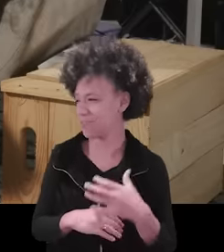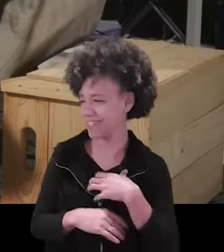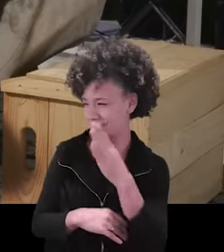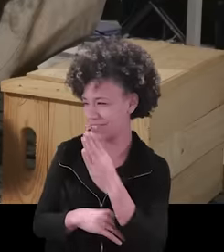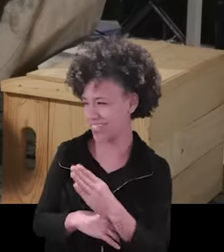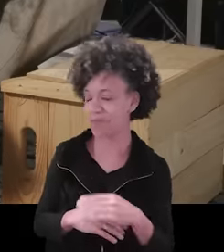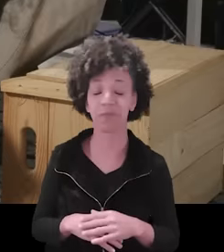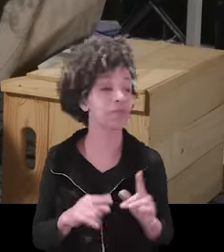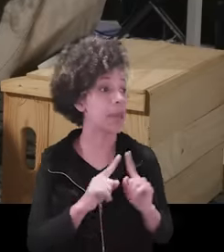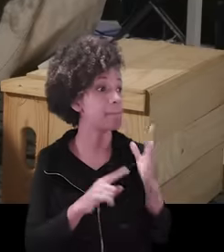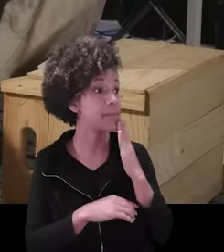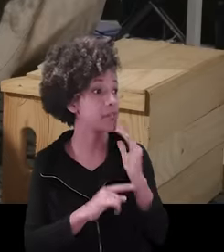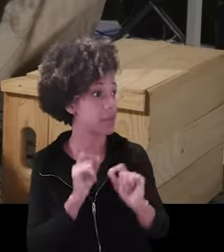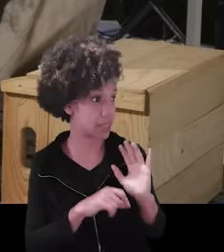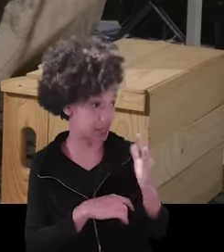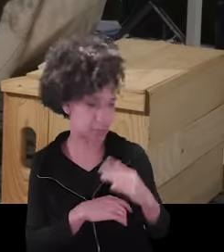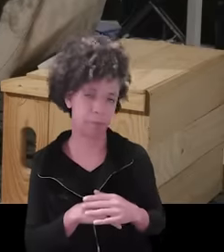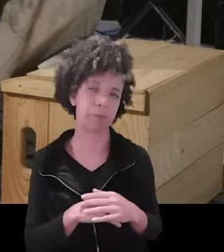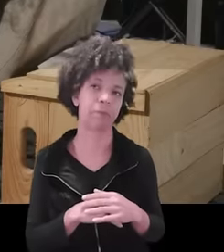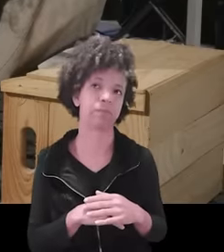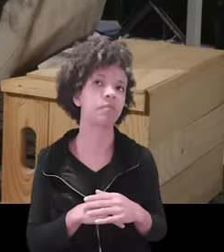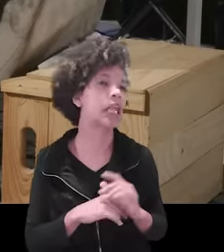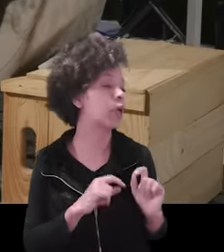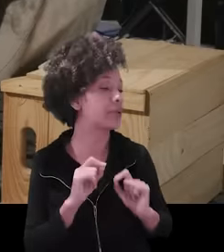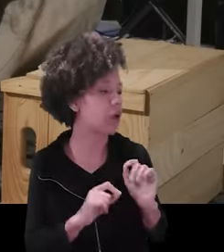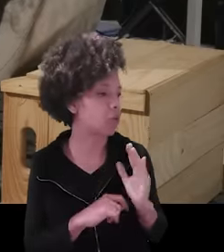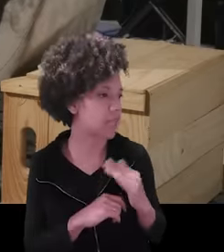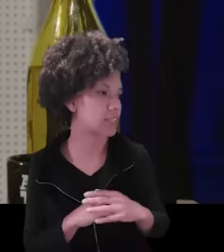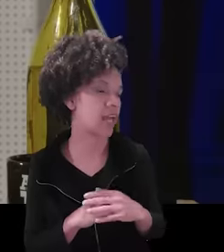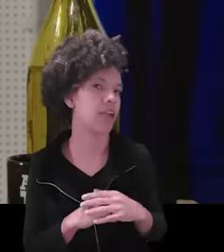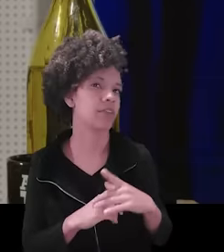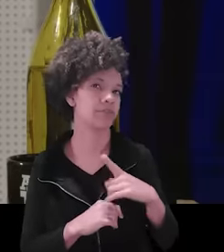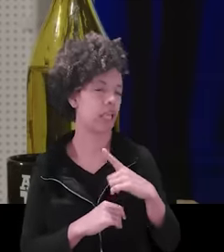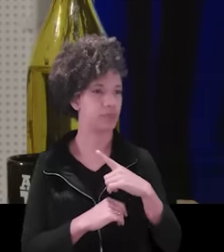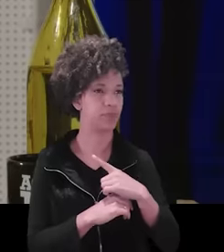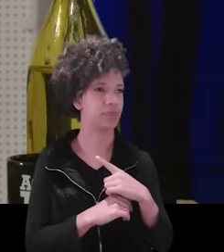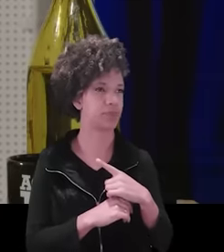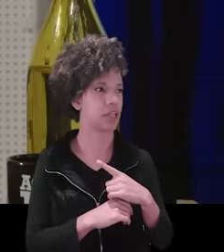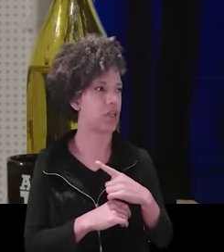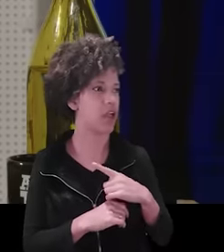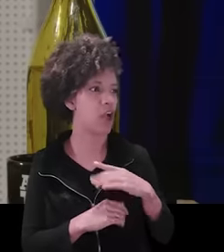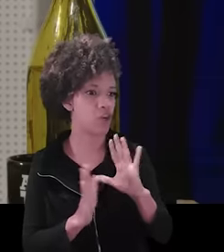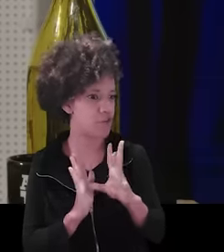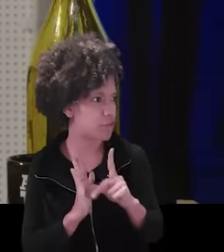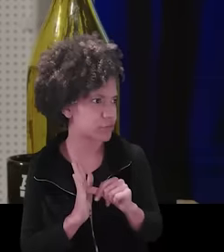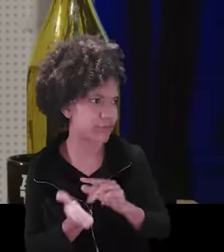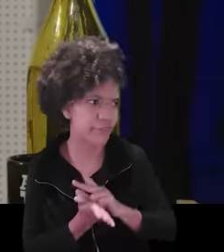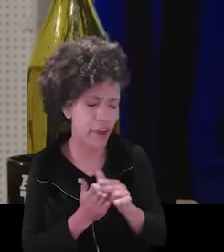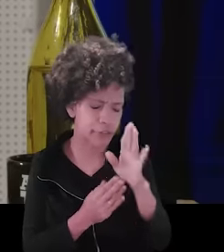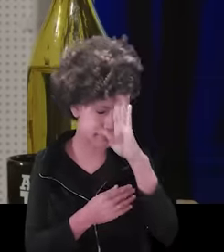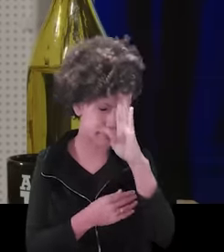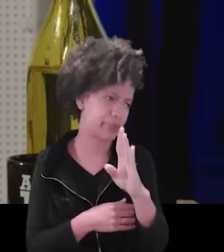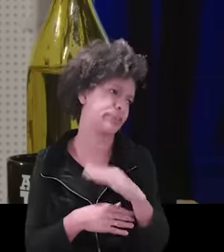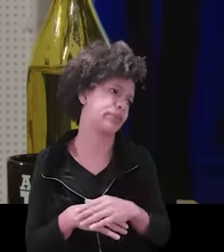se sentir no Brasil mas você sabe uma coisa que tem lá é muito assim que você fez lá tem lá existe furto